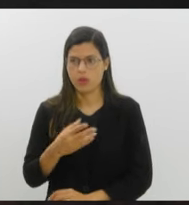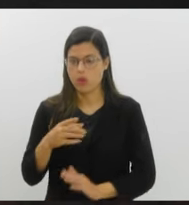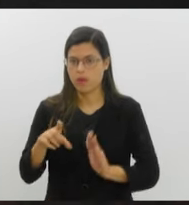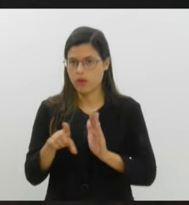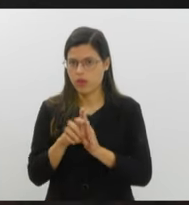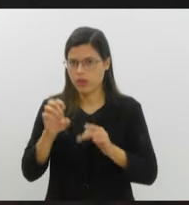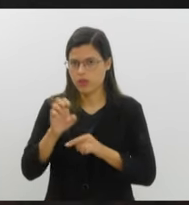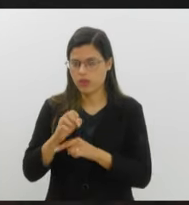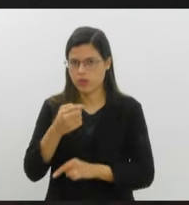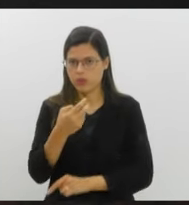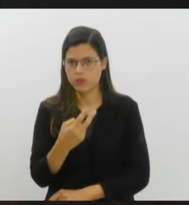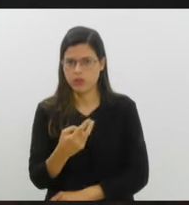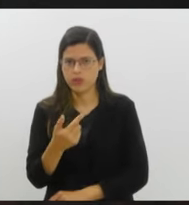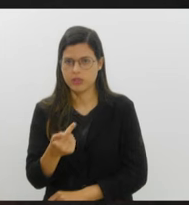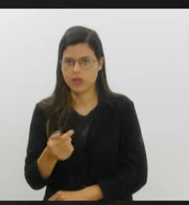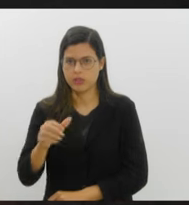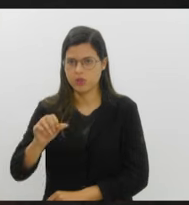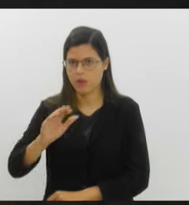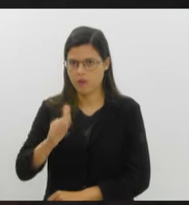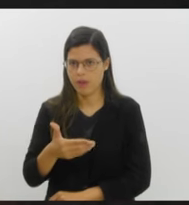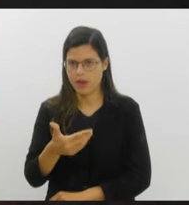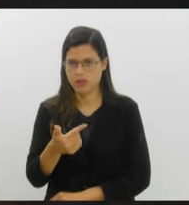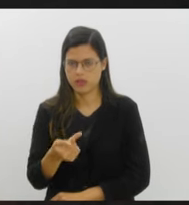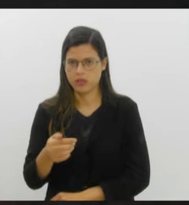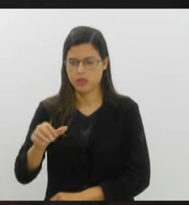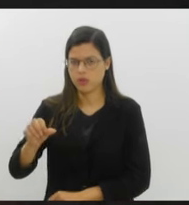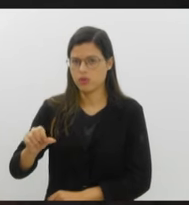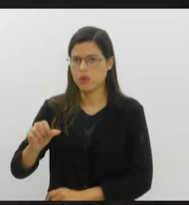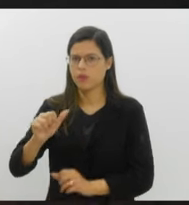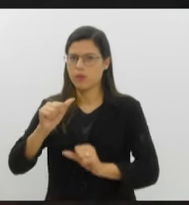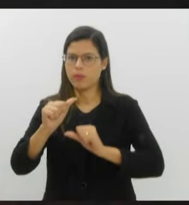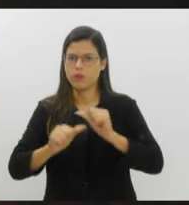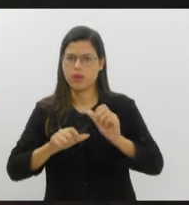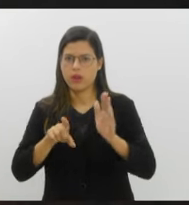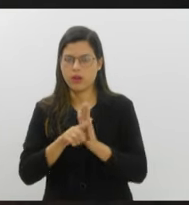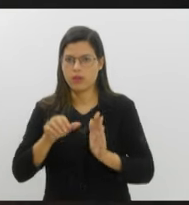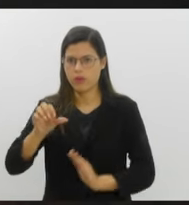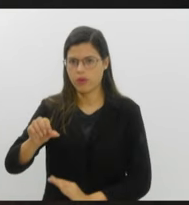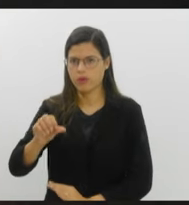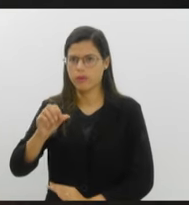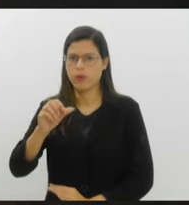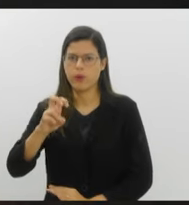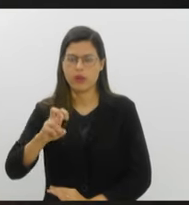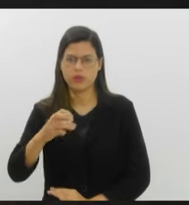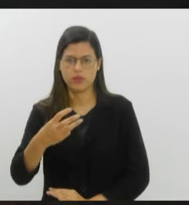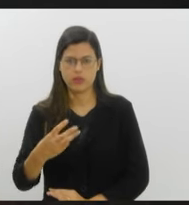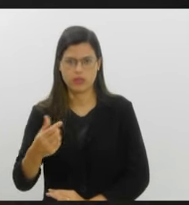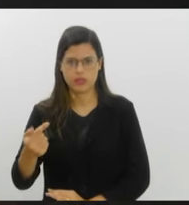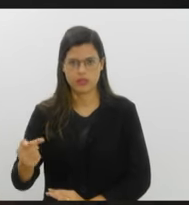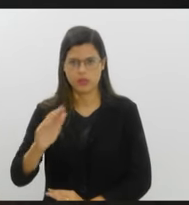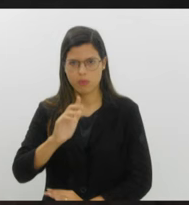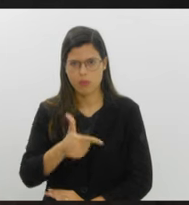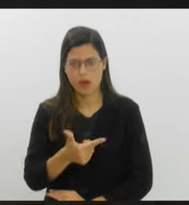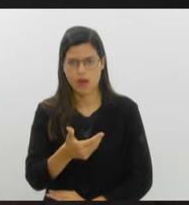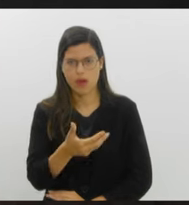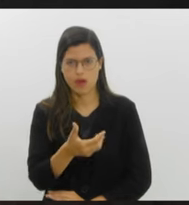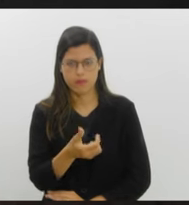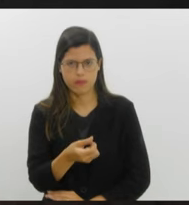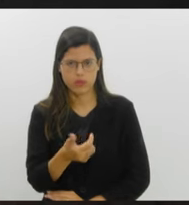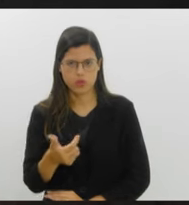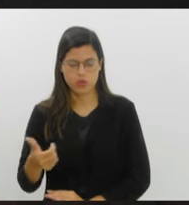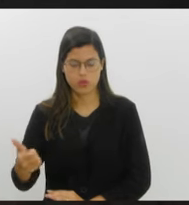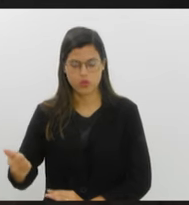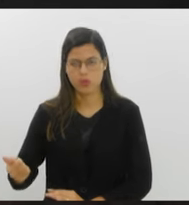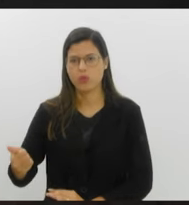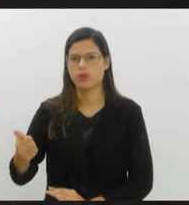Estadual 279/79, alterada pela Lei 9.537 de 21, combinada com o artigo 41 da